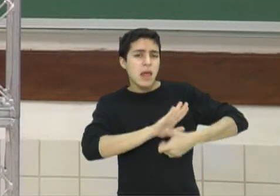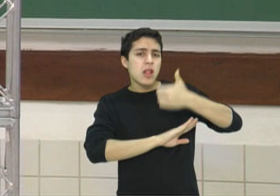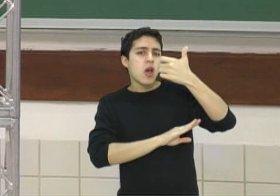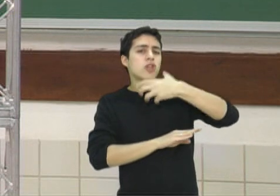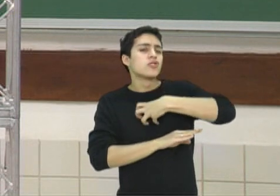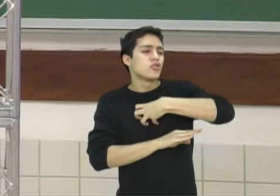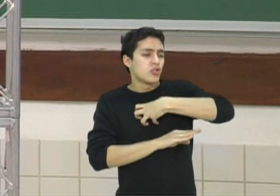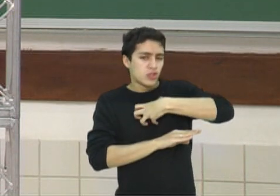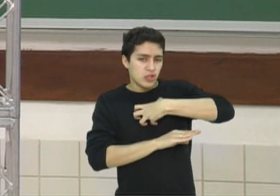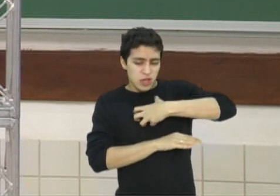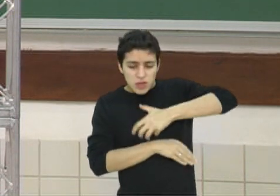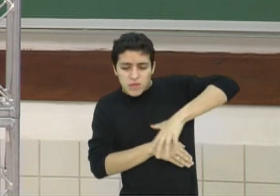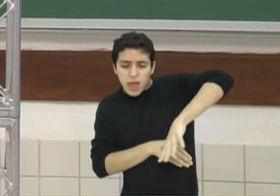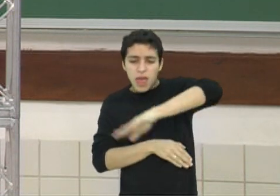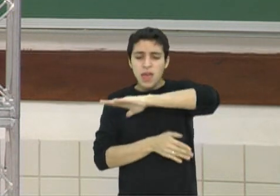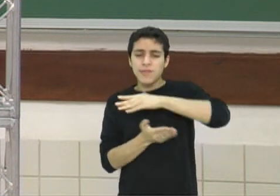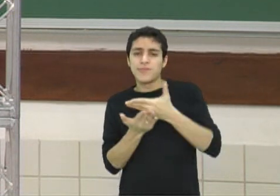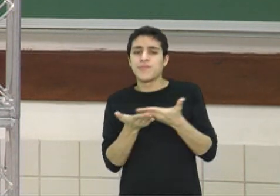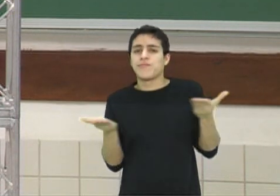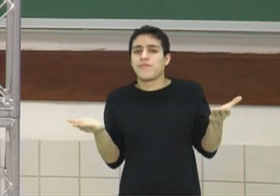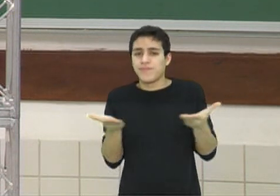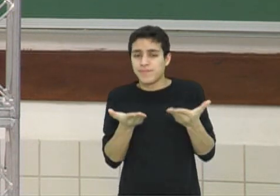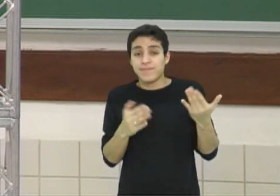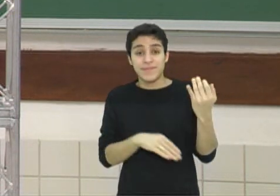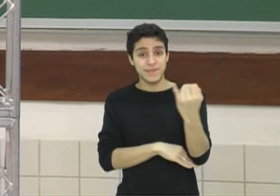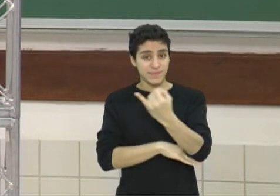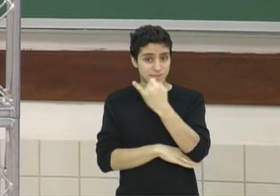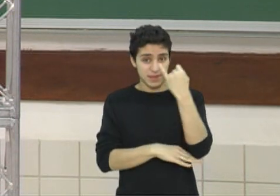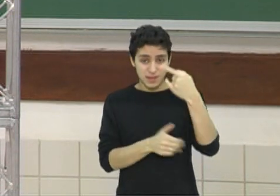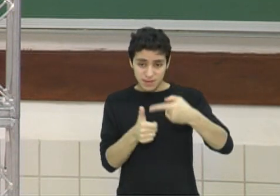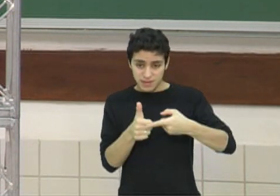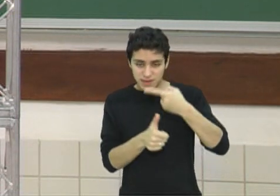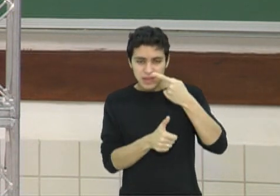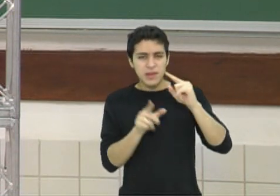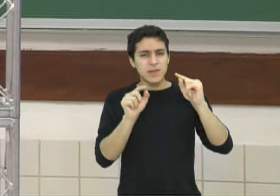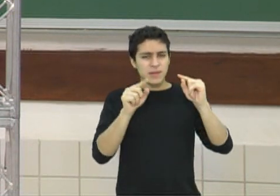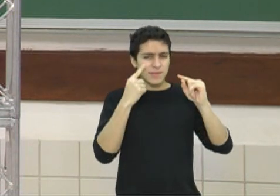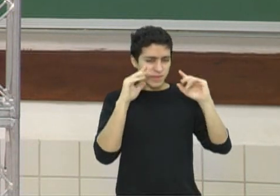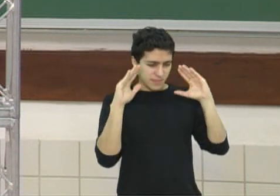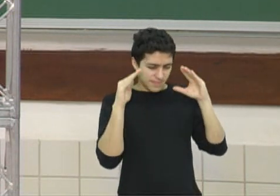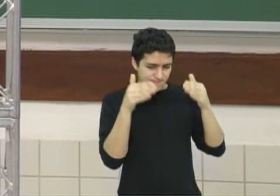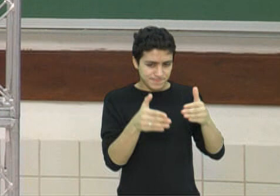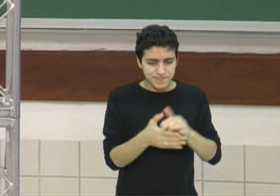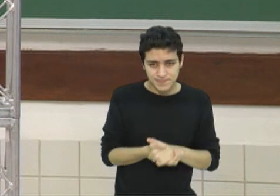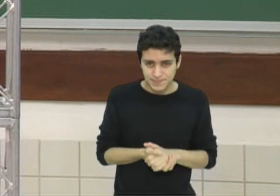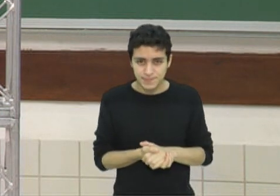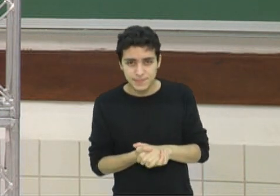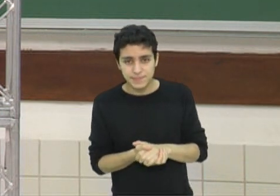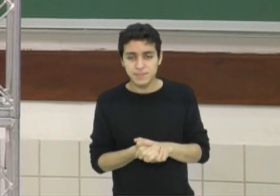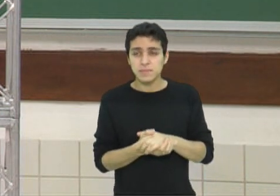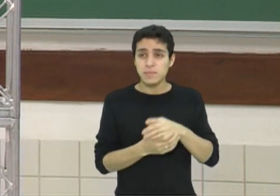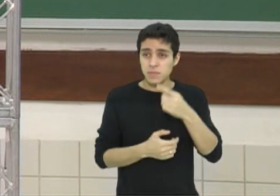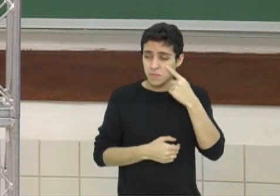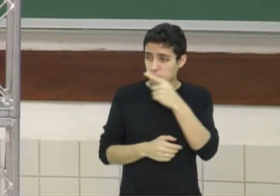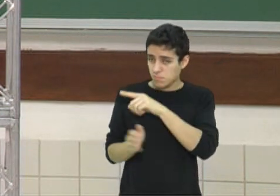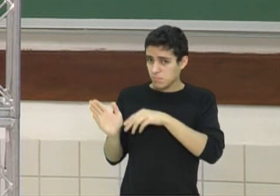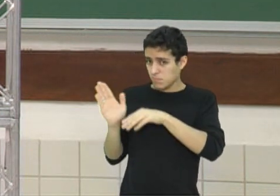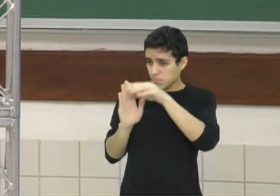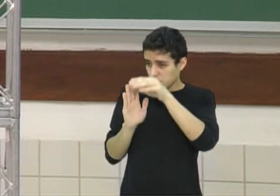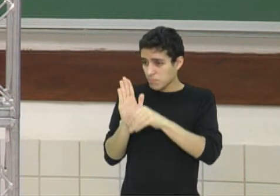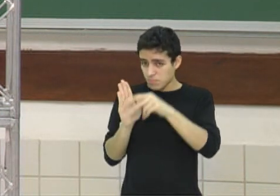sobre qualquer área que a gente vai estudar, é muito importante primeiro que a gente tenha um foco. Antes de eu entrar propriamente dito na